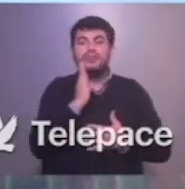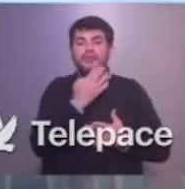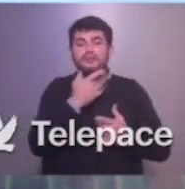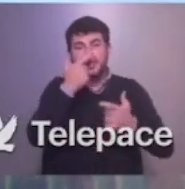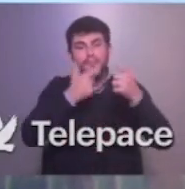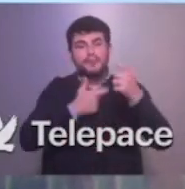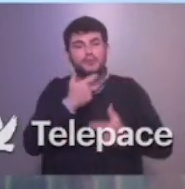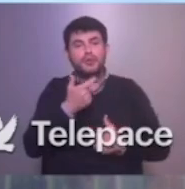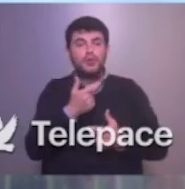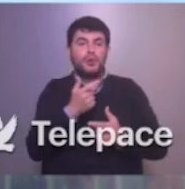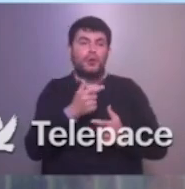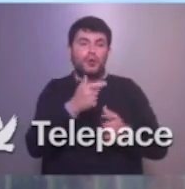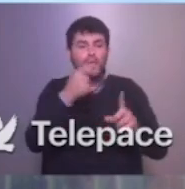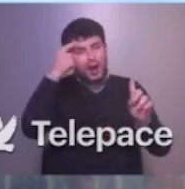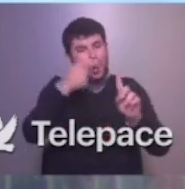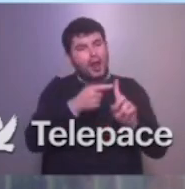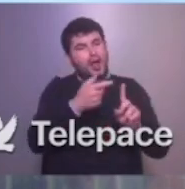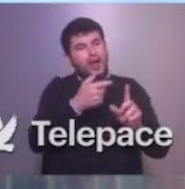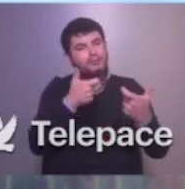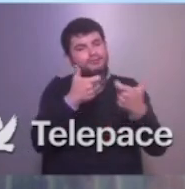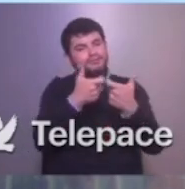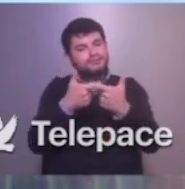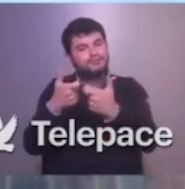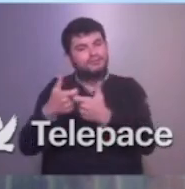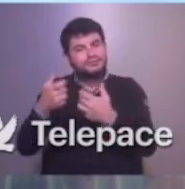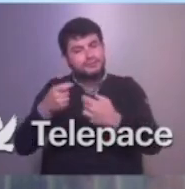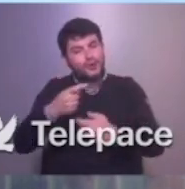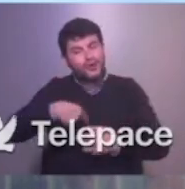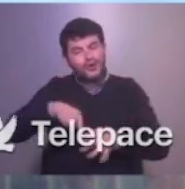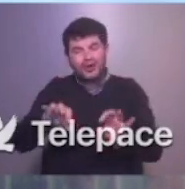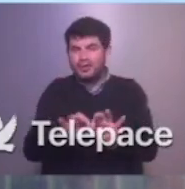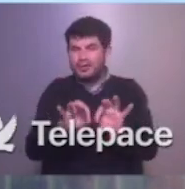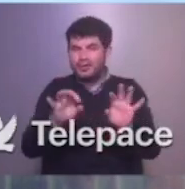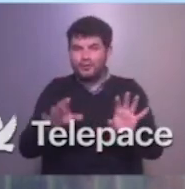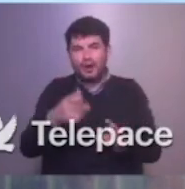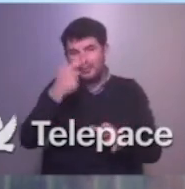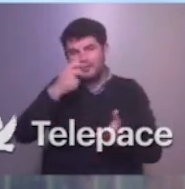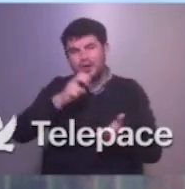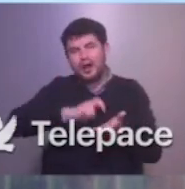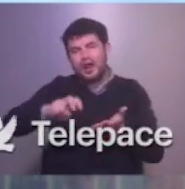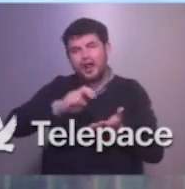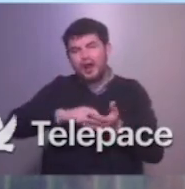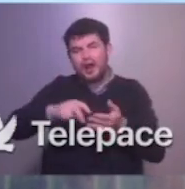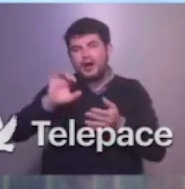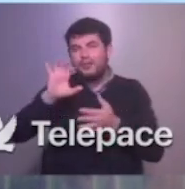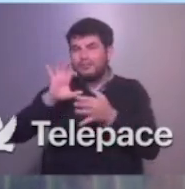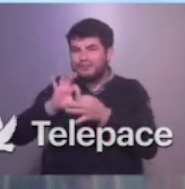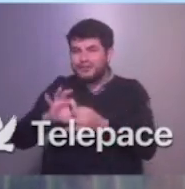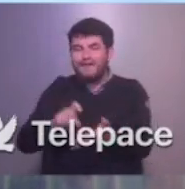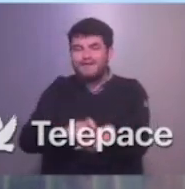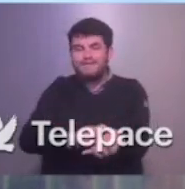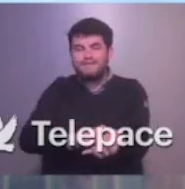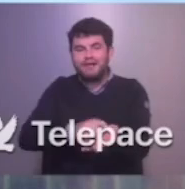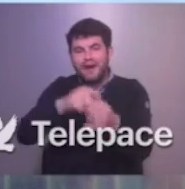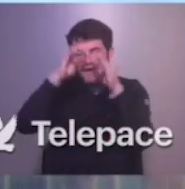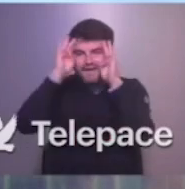os entendiam os seus destinatários. Também nós, peregrinos de Nossa Senhora de